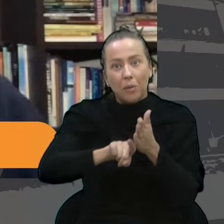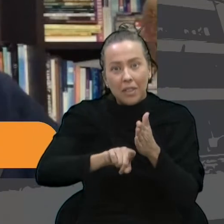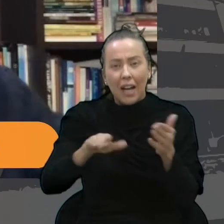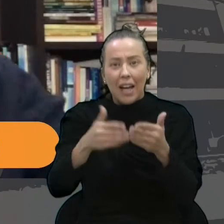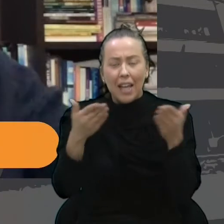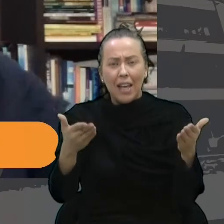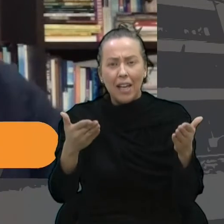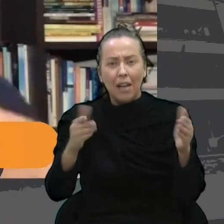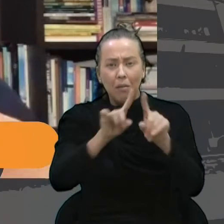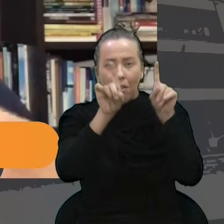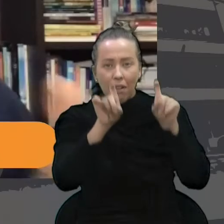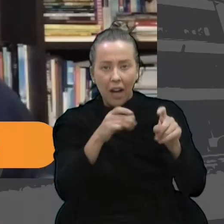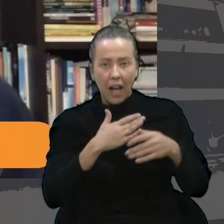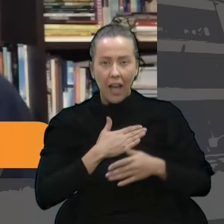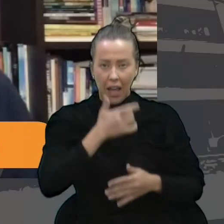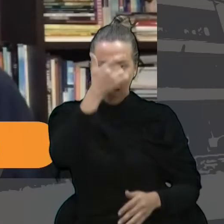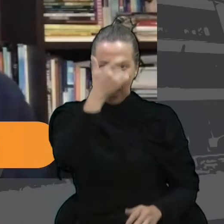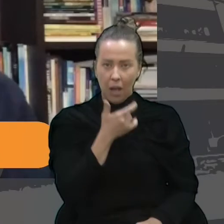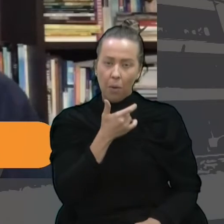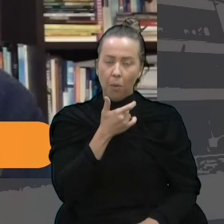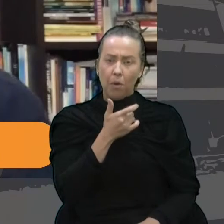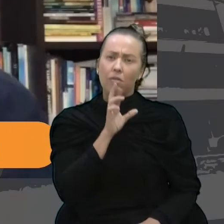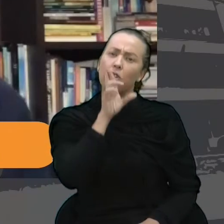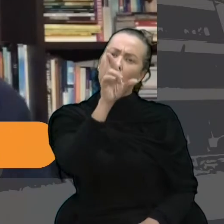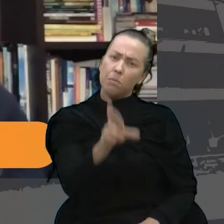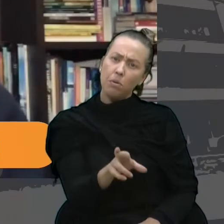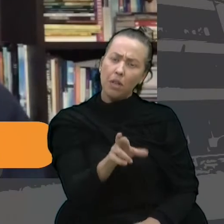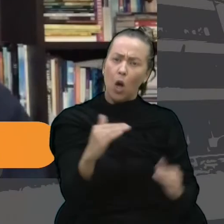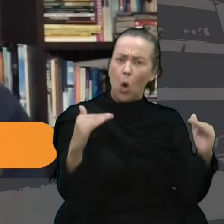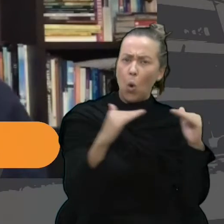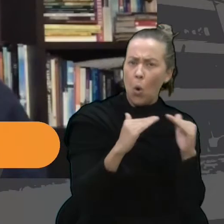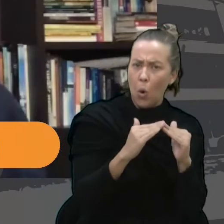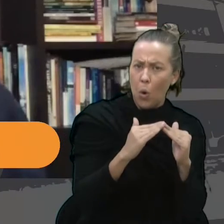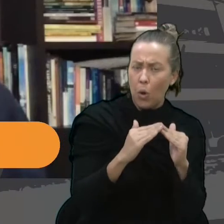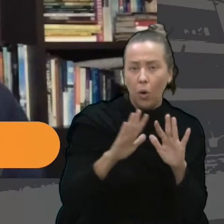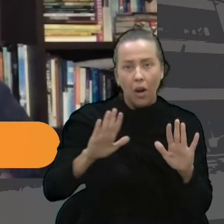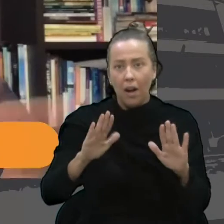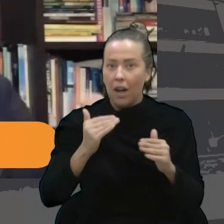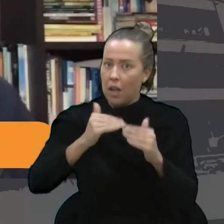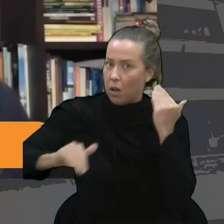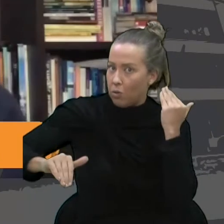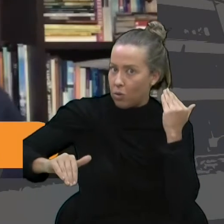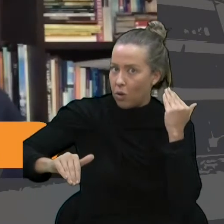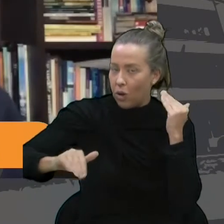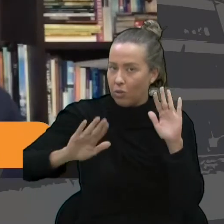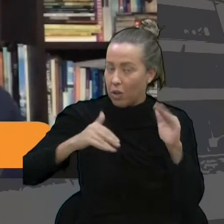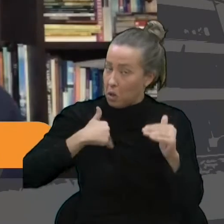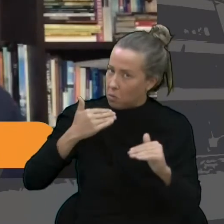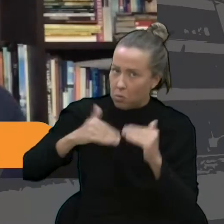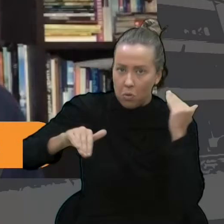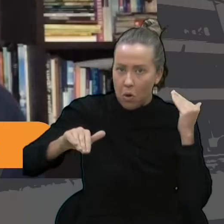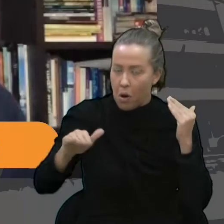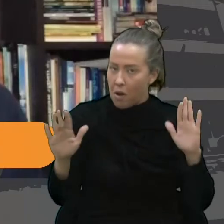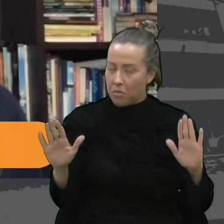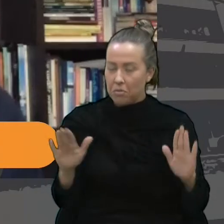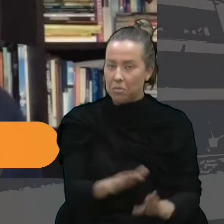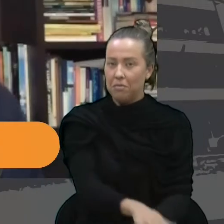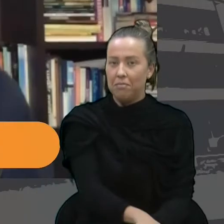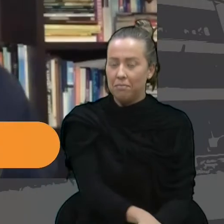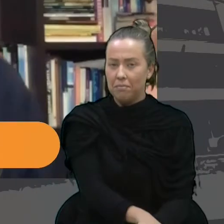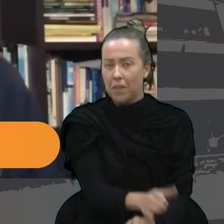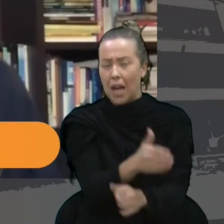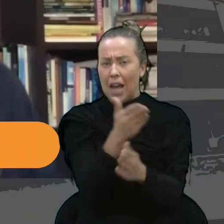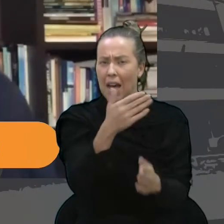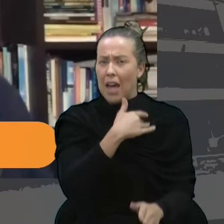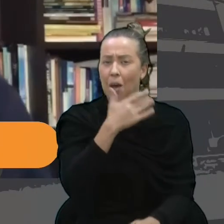o sujeito, como eu no caso, Sim. vai responder, ele concordou com o enunciado? Não, eu discordo do enunciado. Sim.